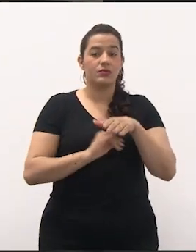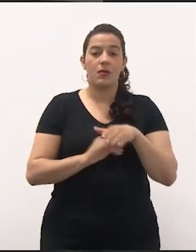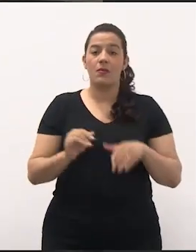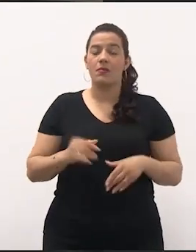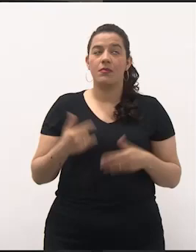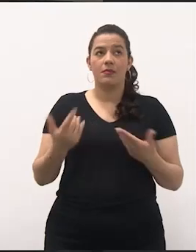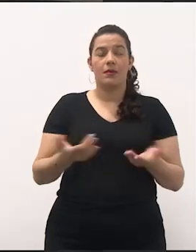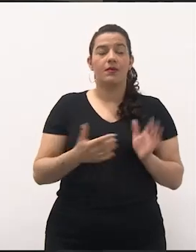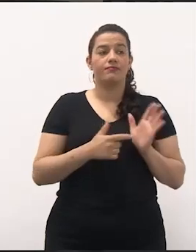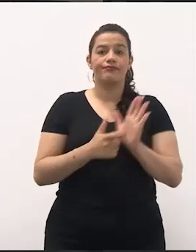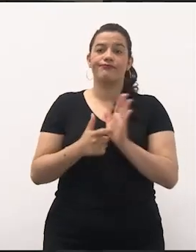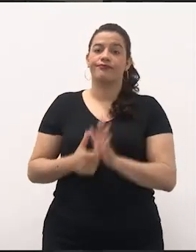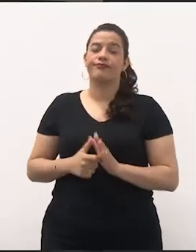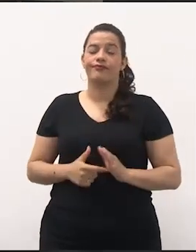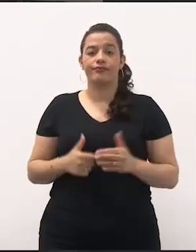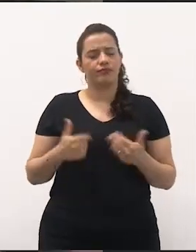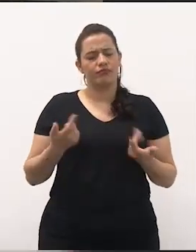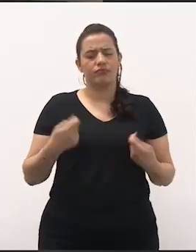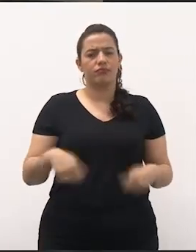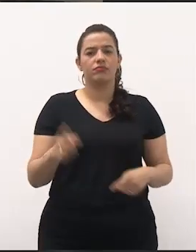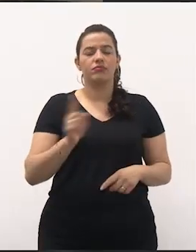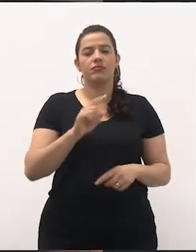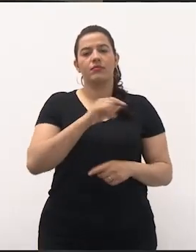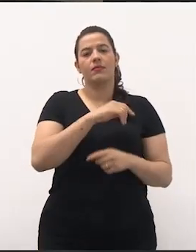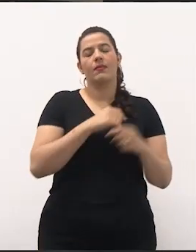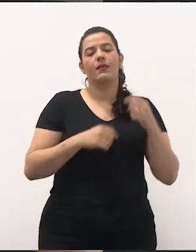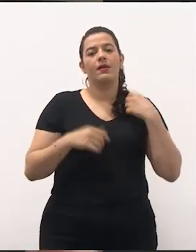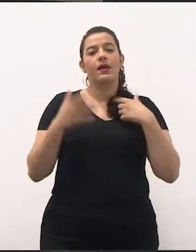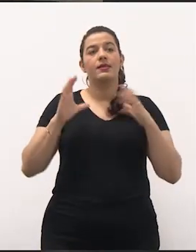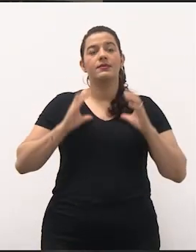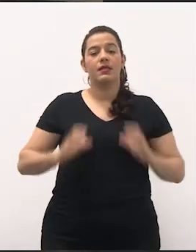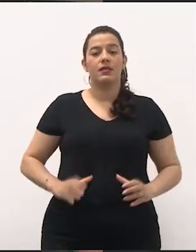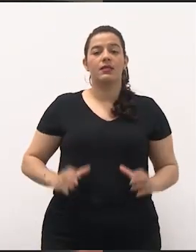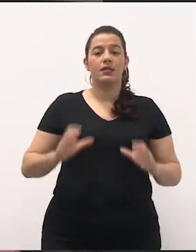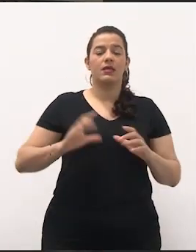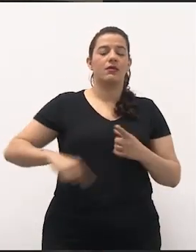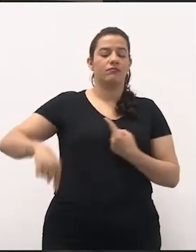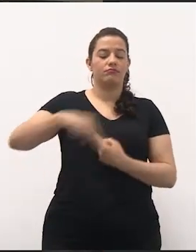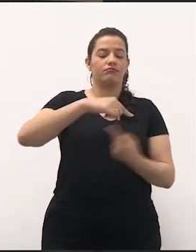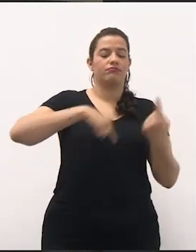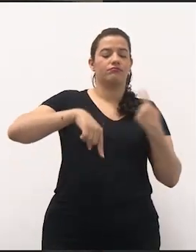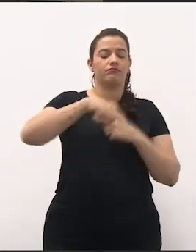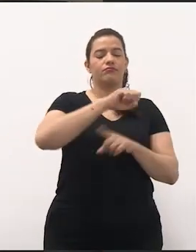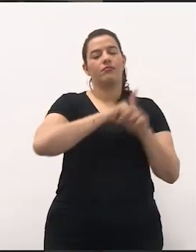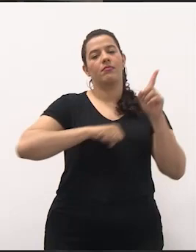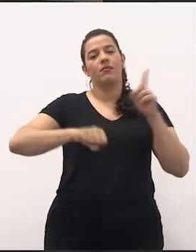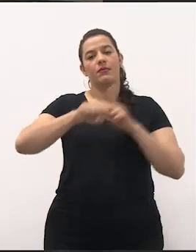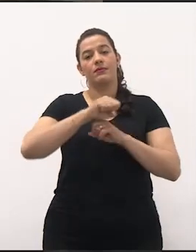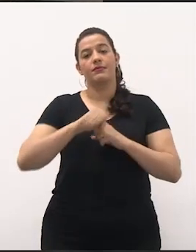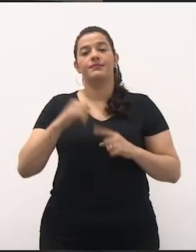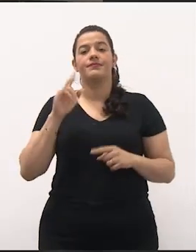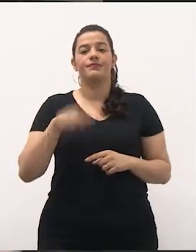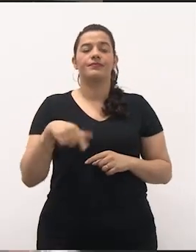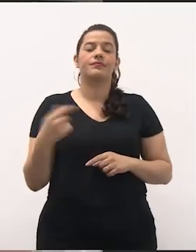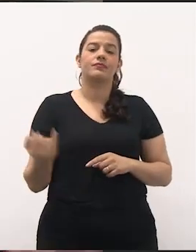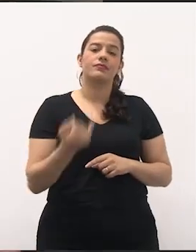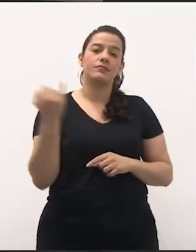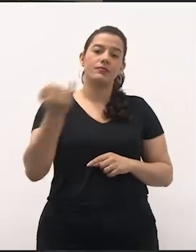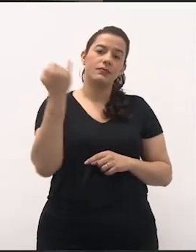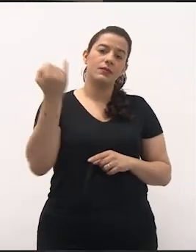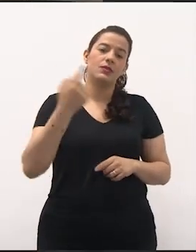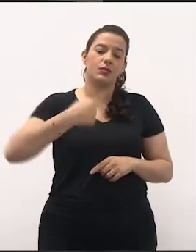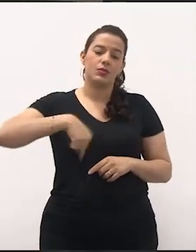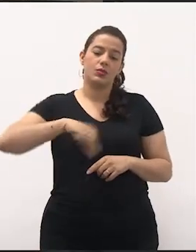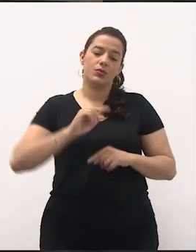as instituições, né? A cidadania faz parte do meio social, então é importante que a gente conheça formas de